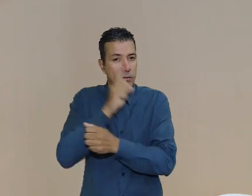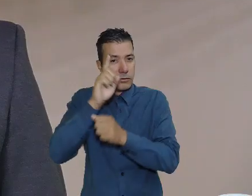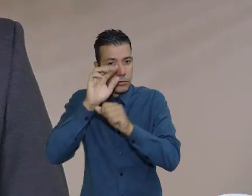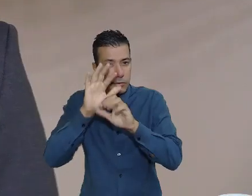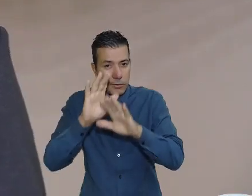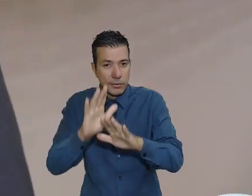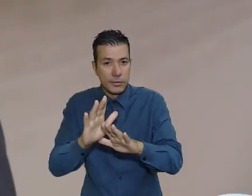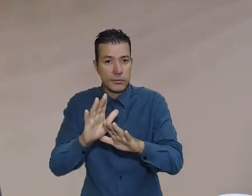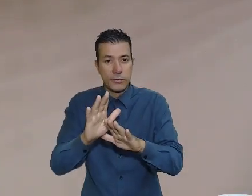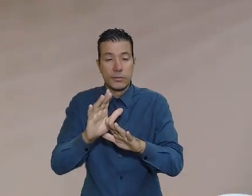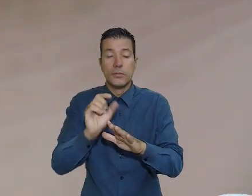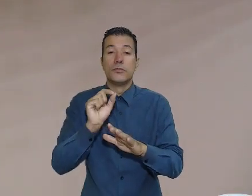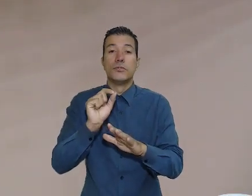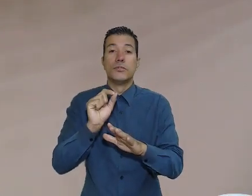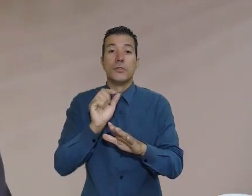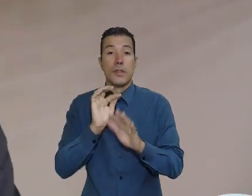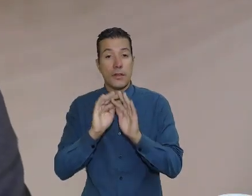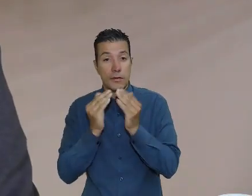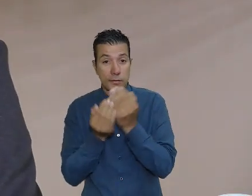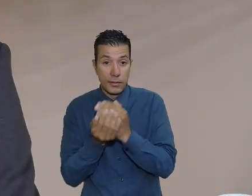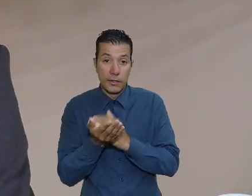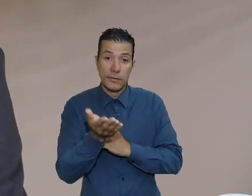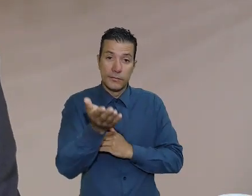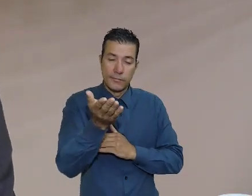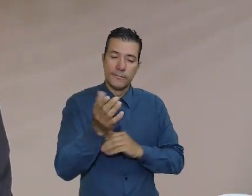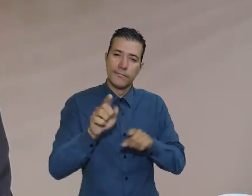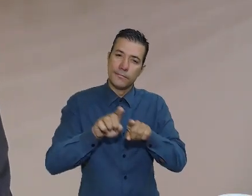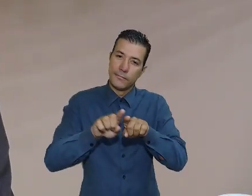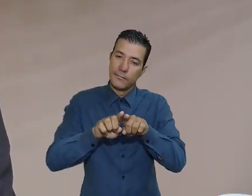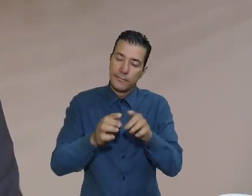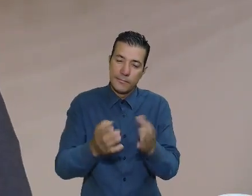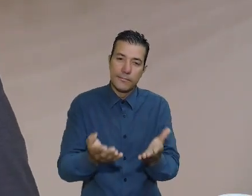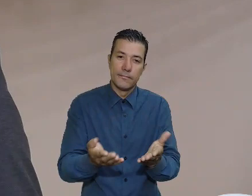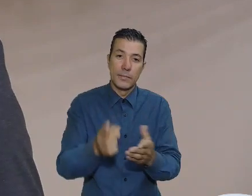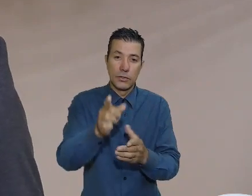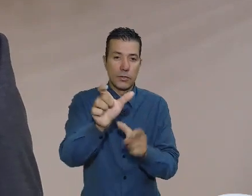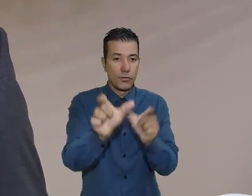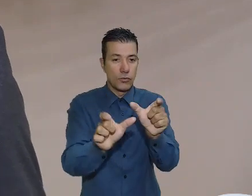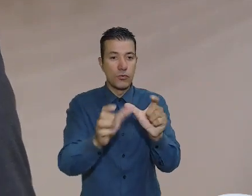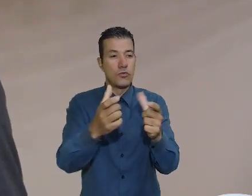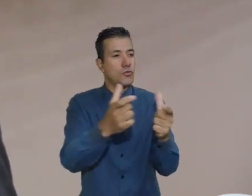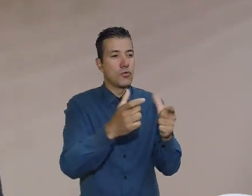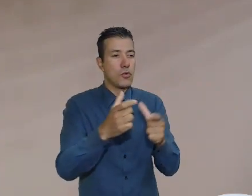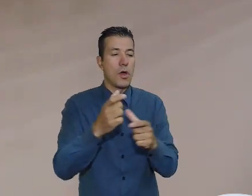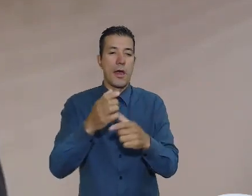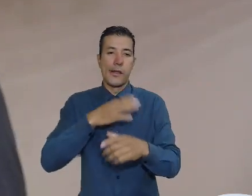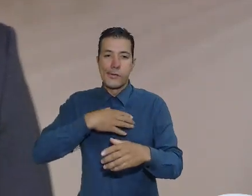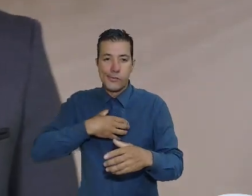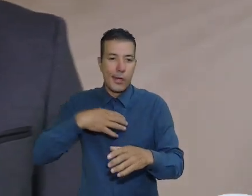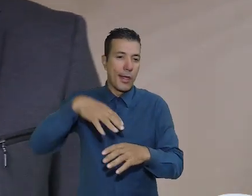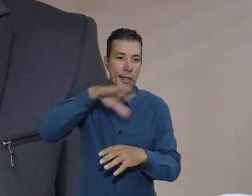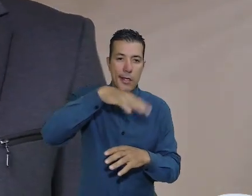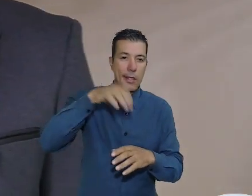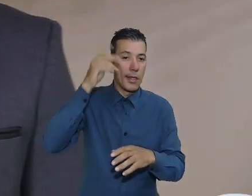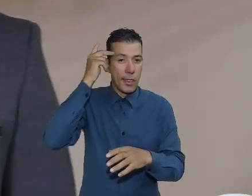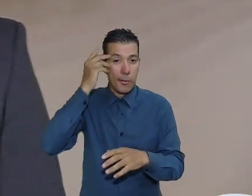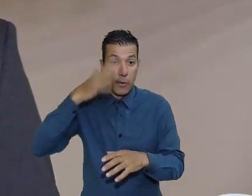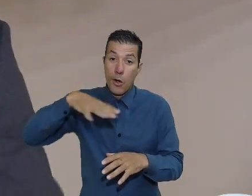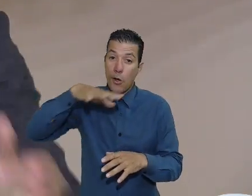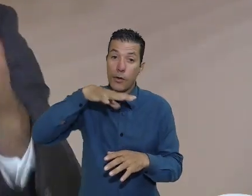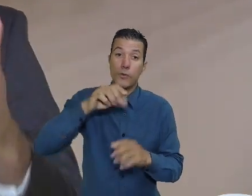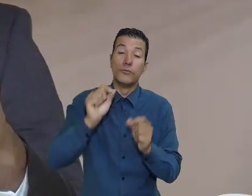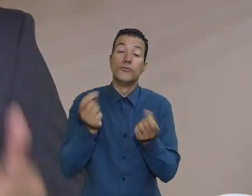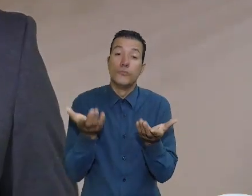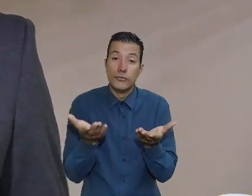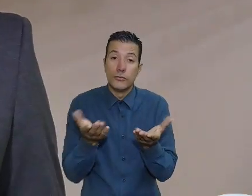você, que Deus possa ser contigo e também com a sua família aí onde você está. O nosso desejo agora é que você